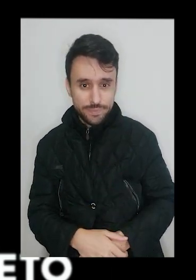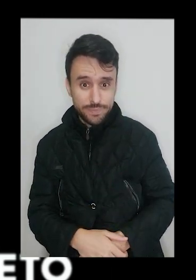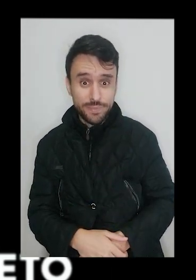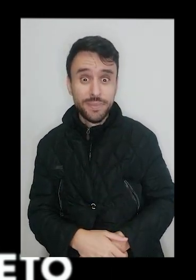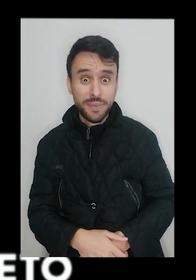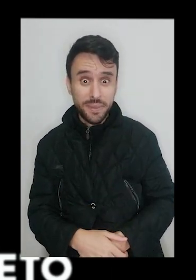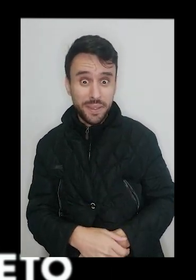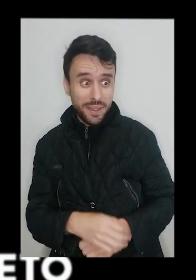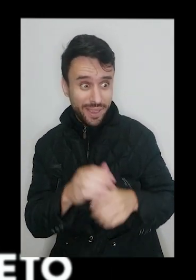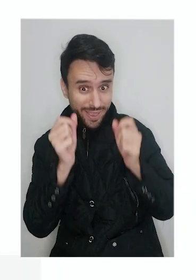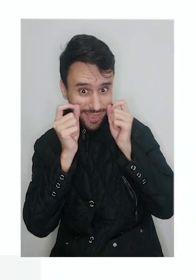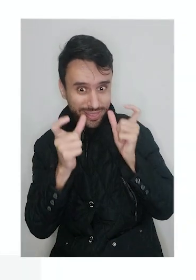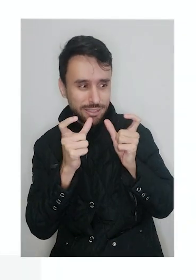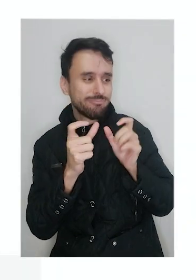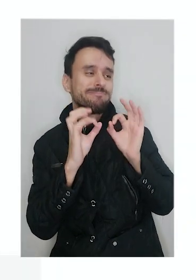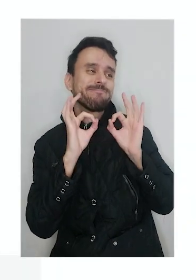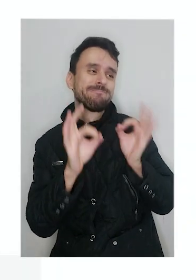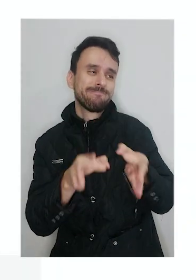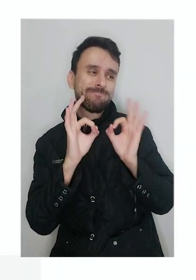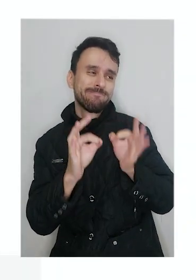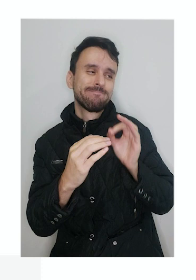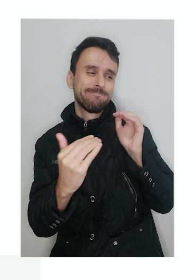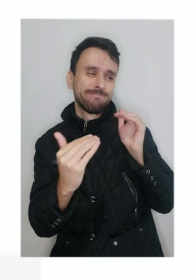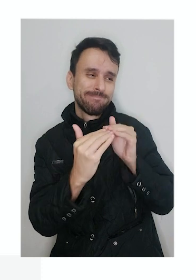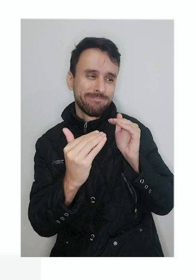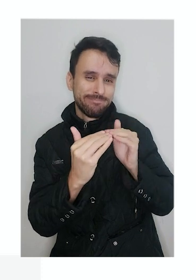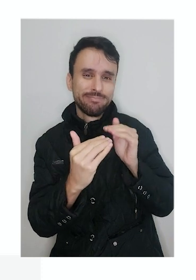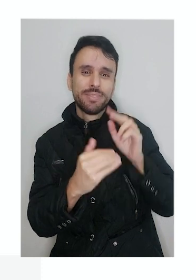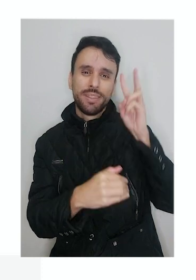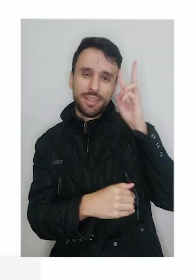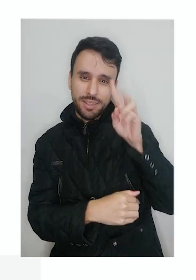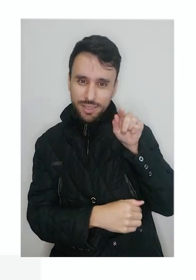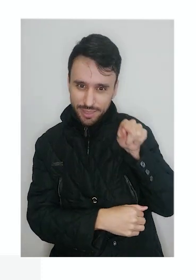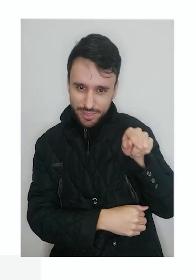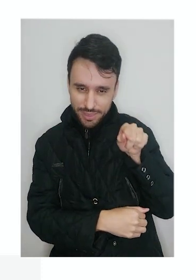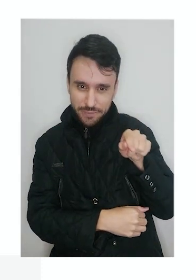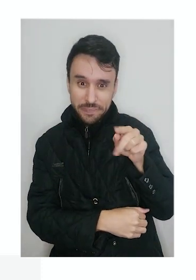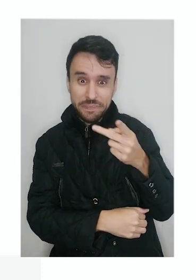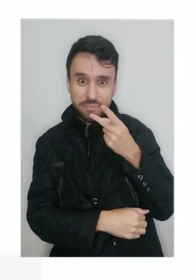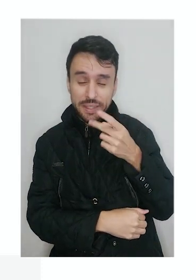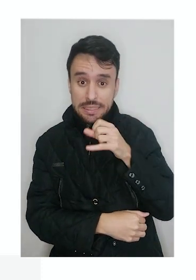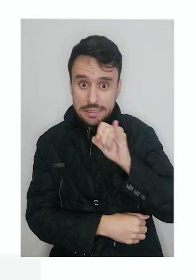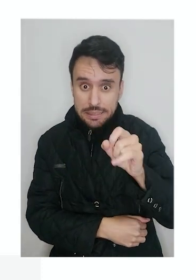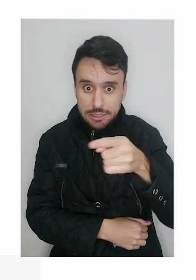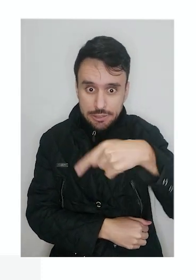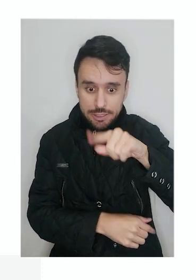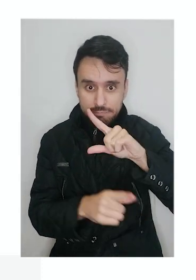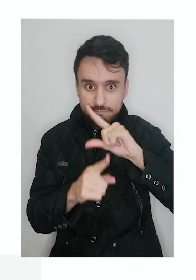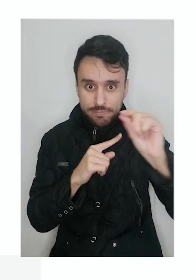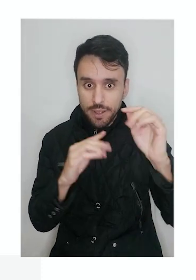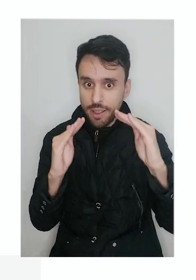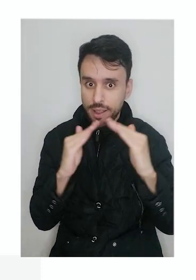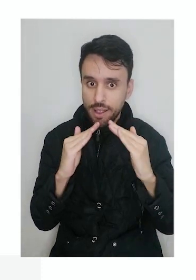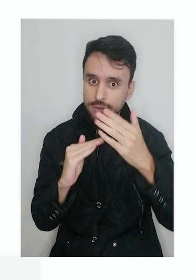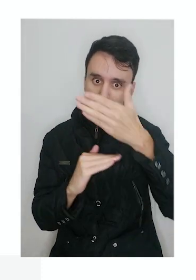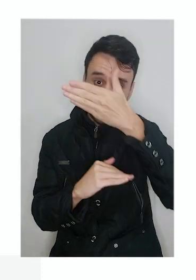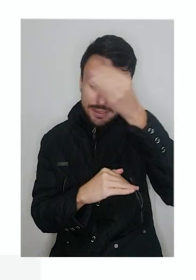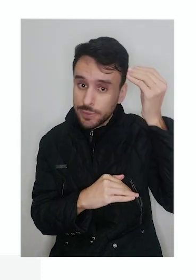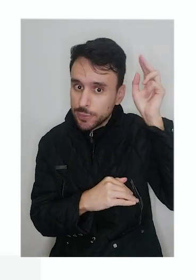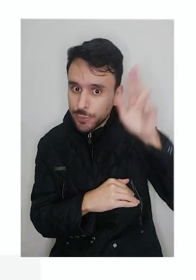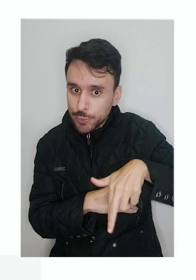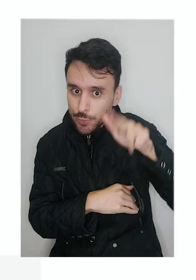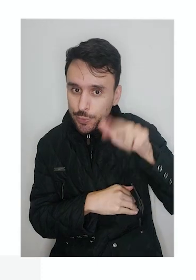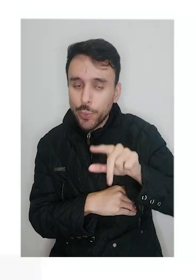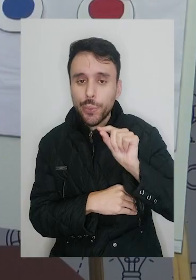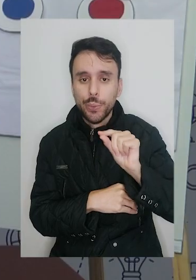atenção. Isso mesmo, Ana, muito obrigada por lembrar. Se você precisar sair de casa, não